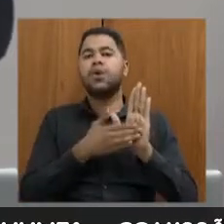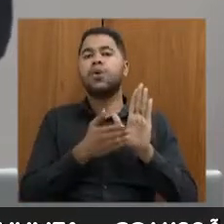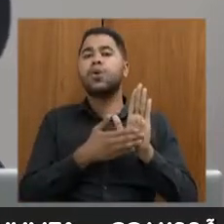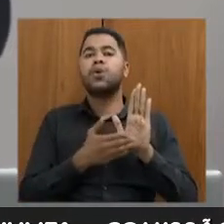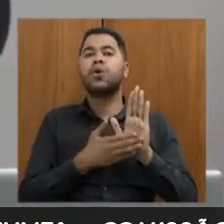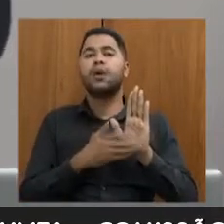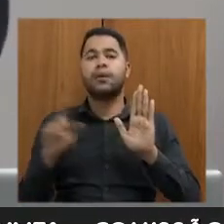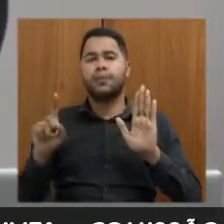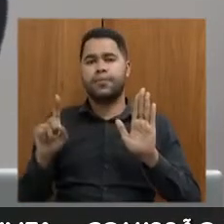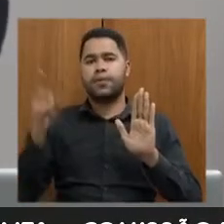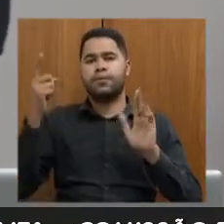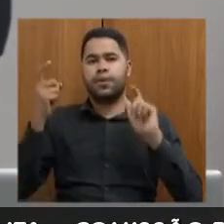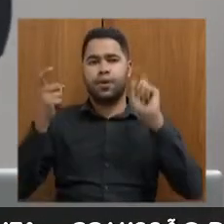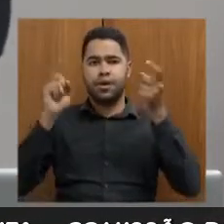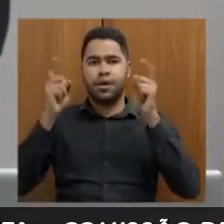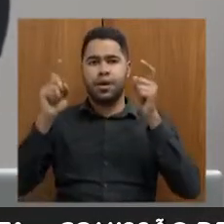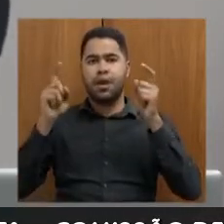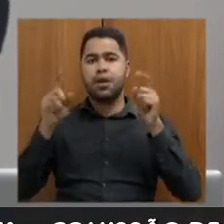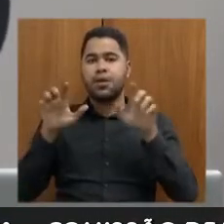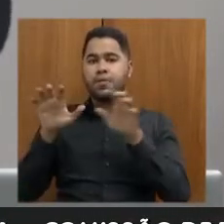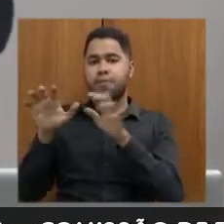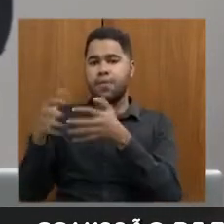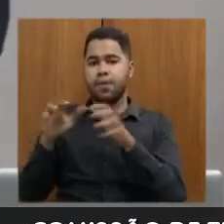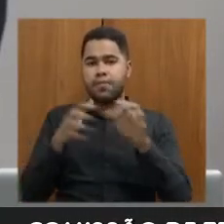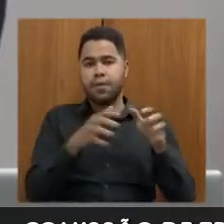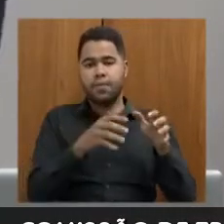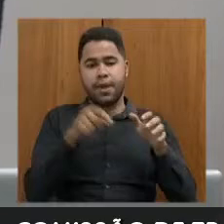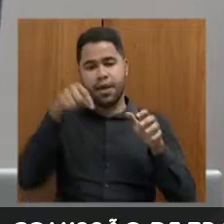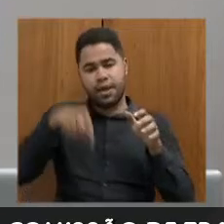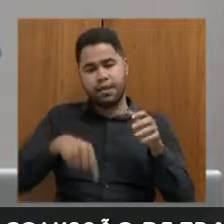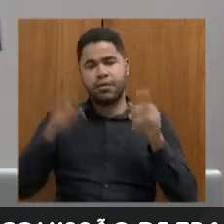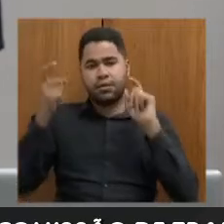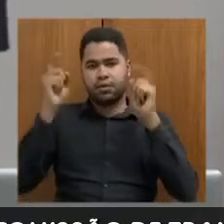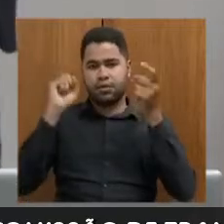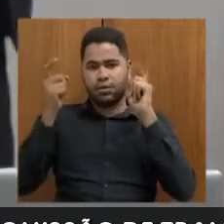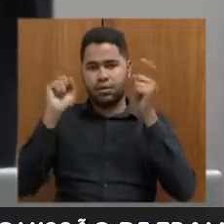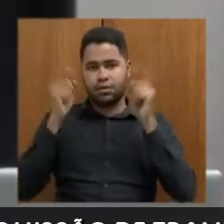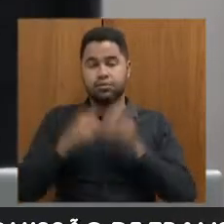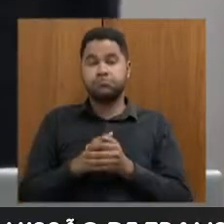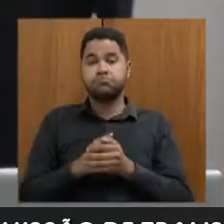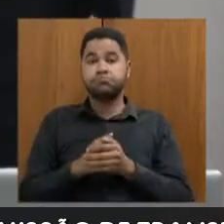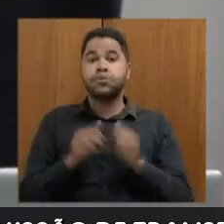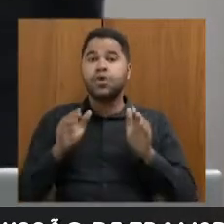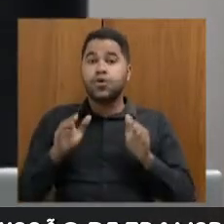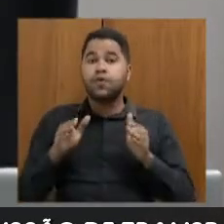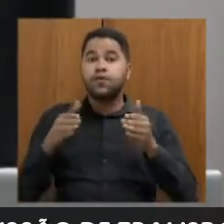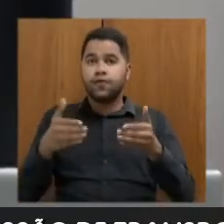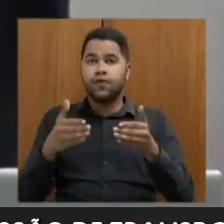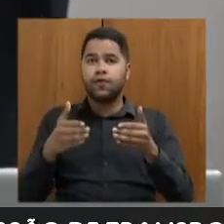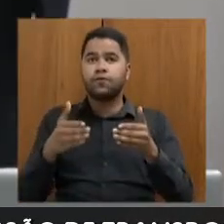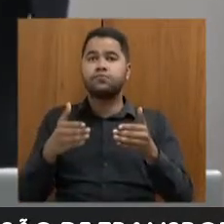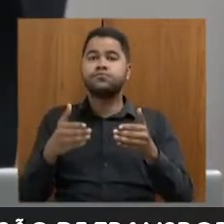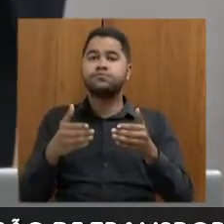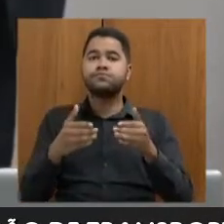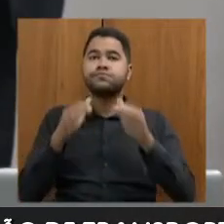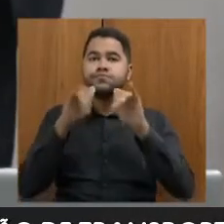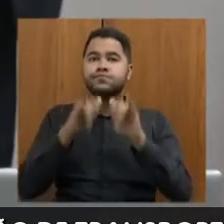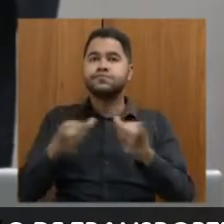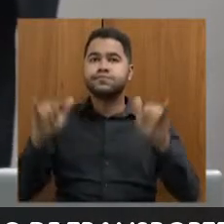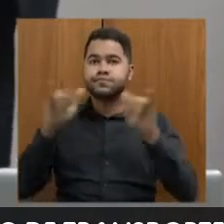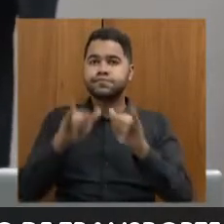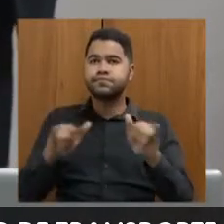da primeira reunião dessas comissões nesta sessão Legislativa essa reunião se destina a prestar informações